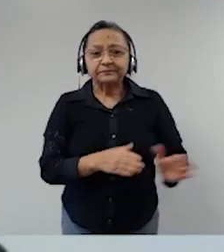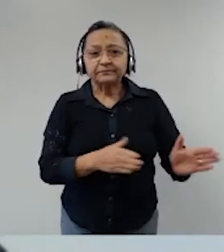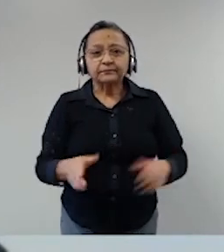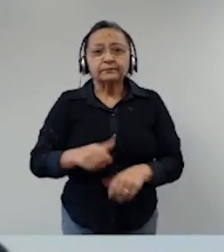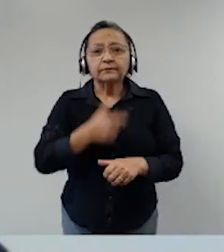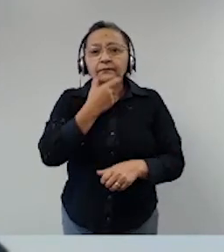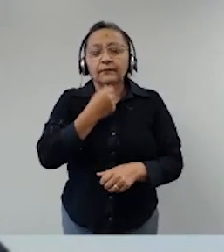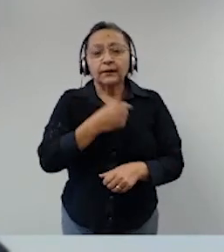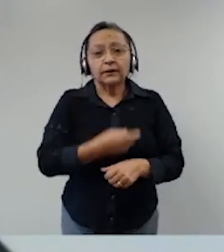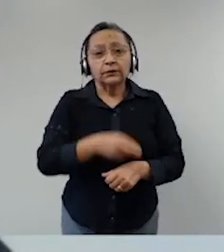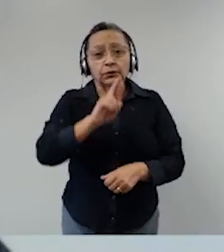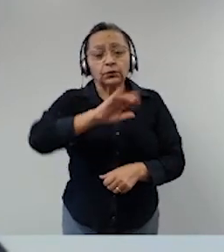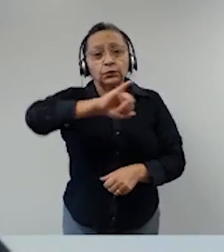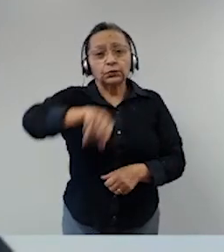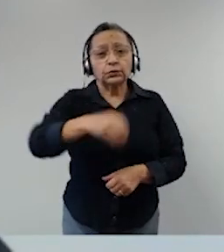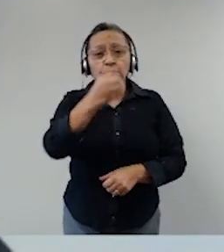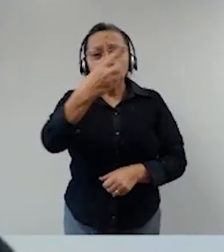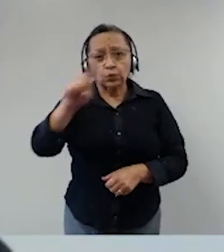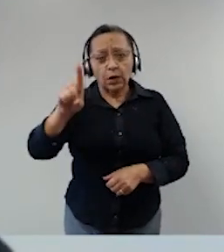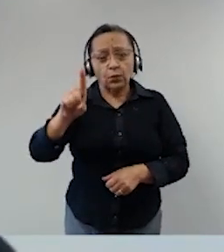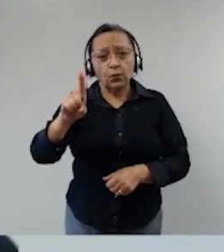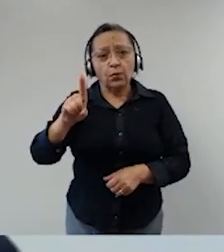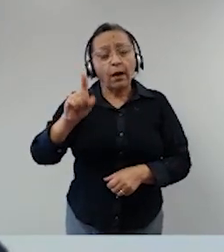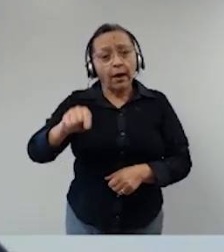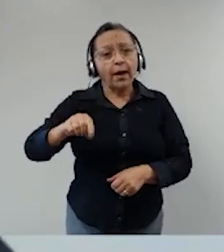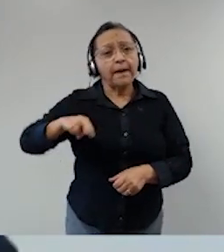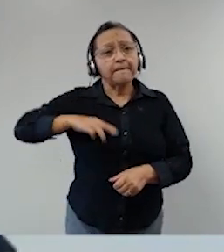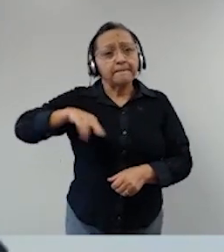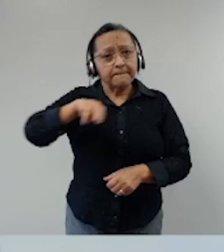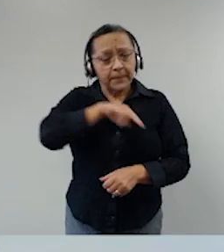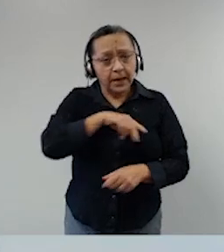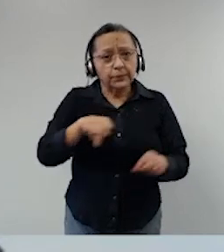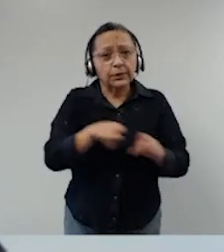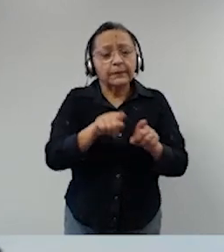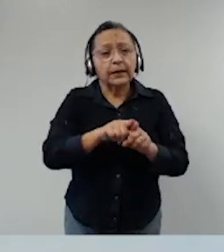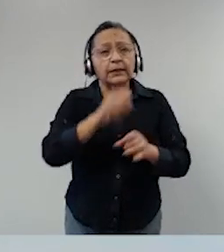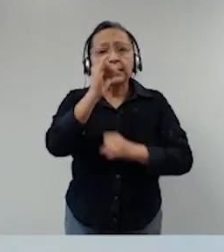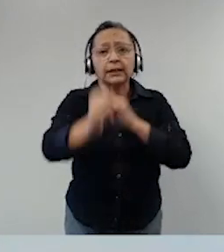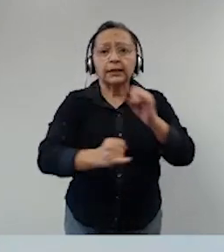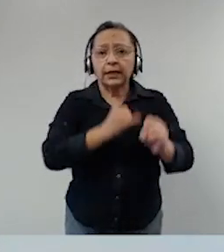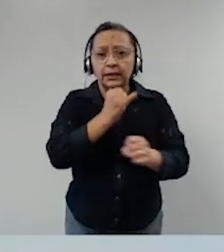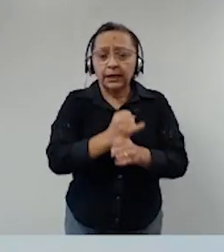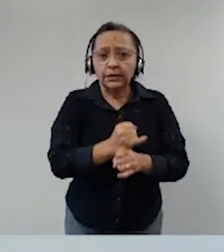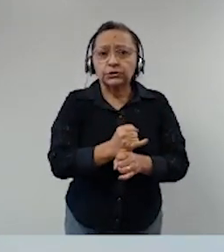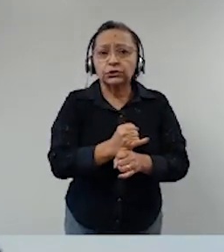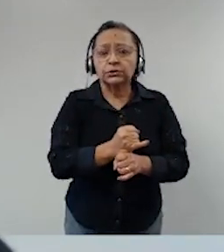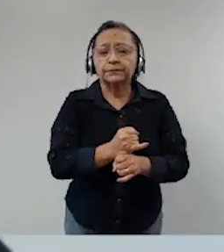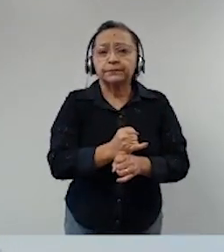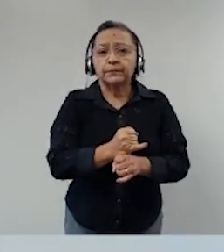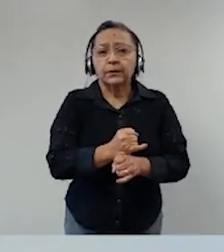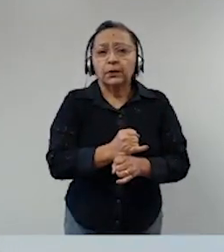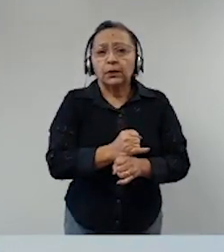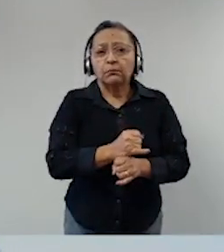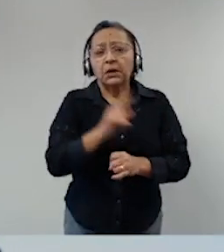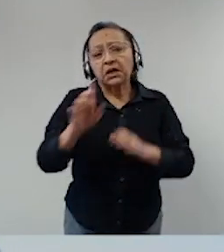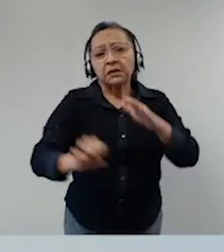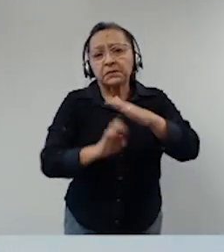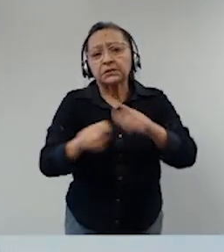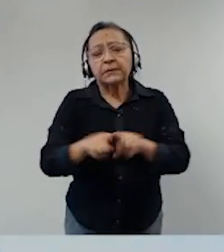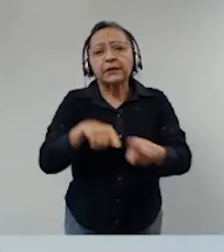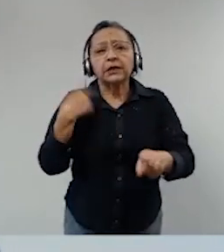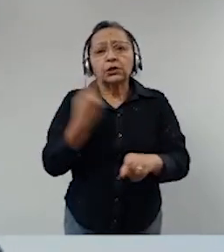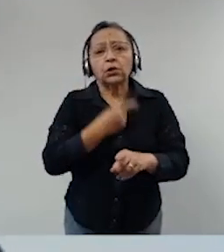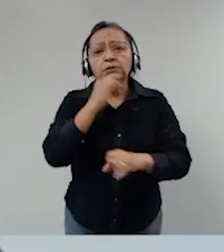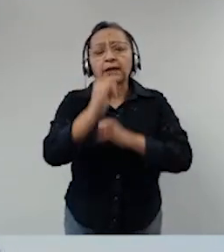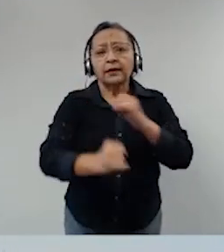João Caiado Guerreiro é ainda membro da International Association of Lawyers e da nossa